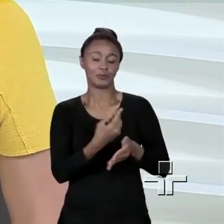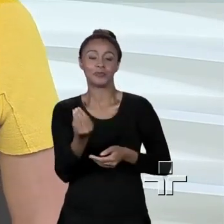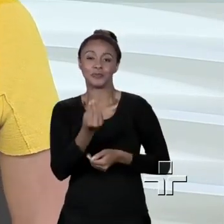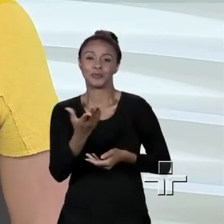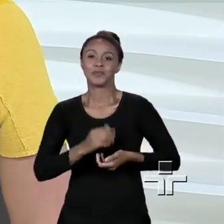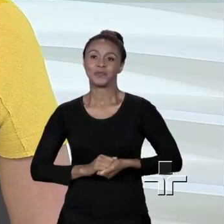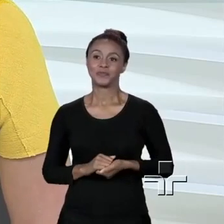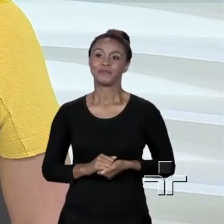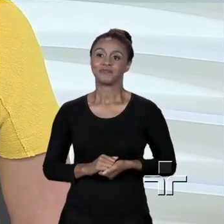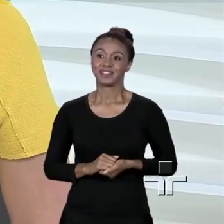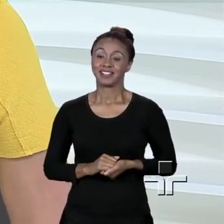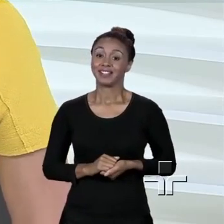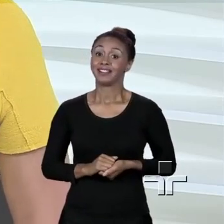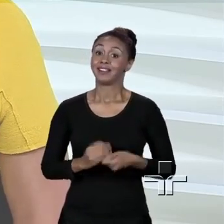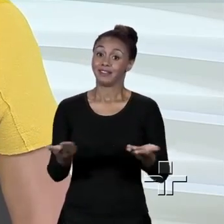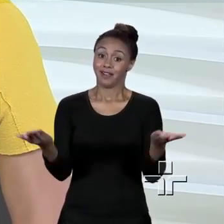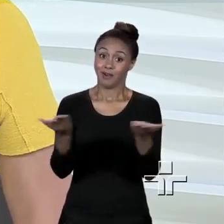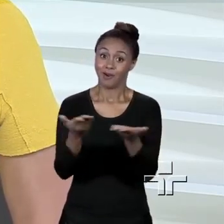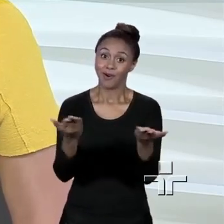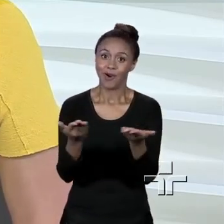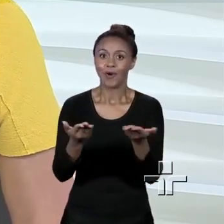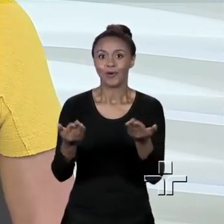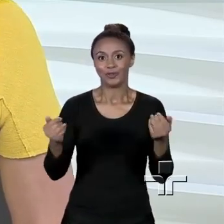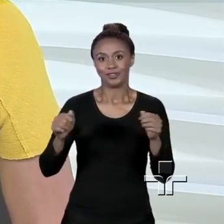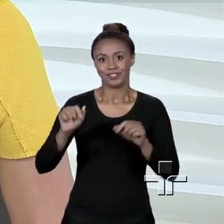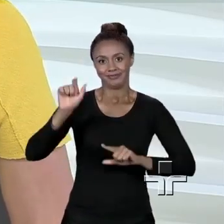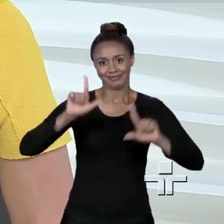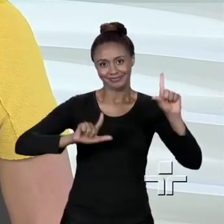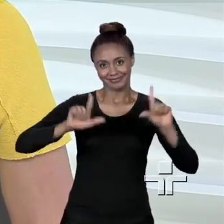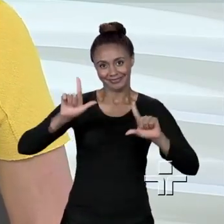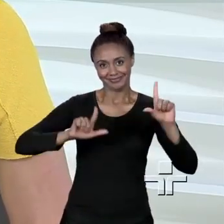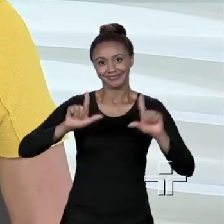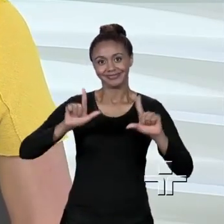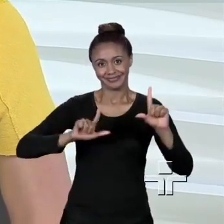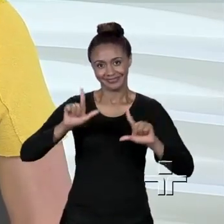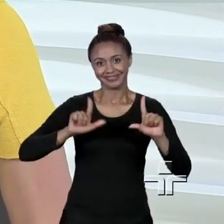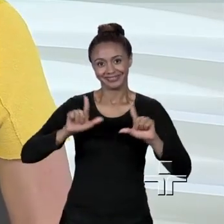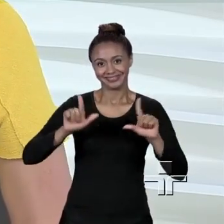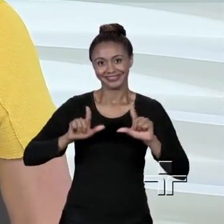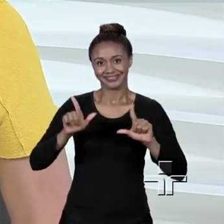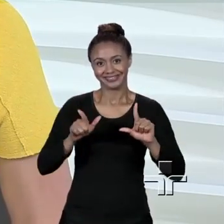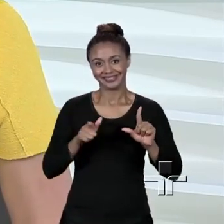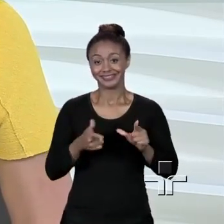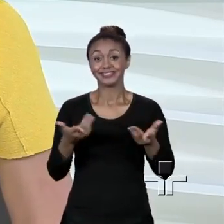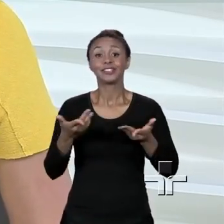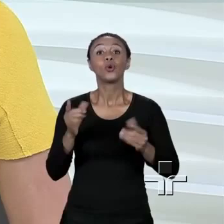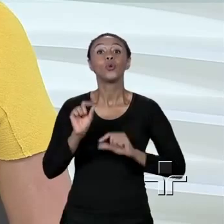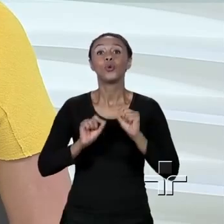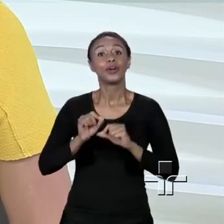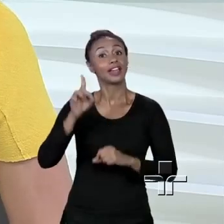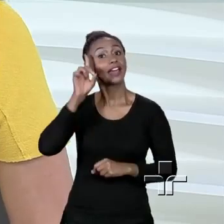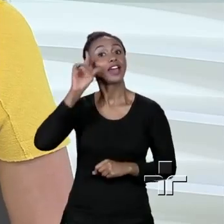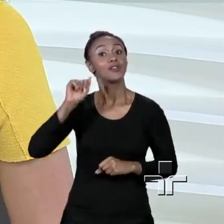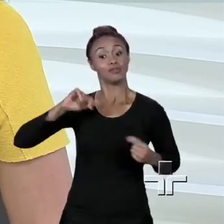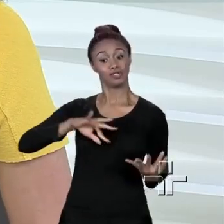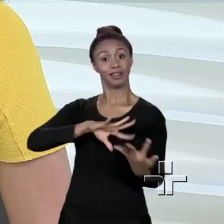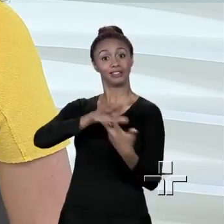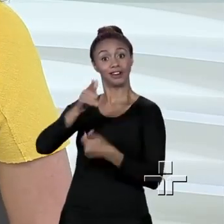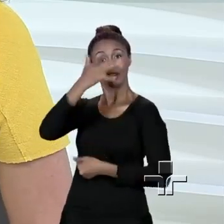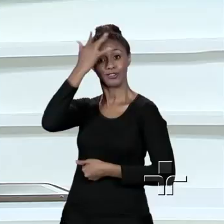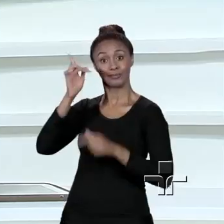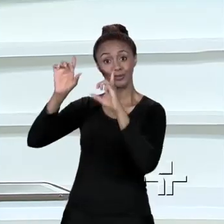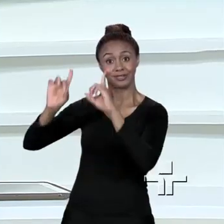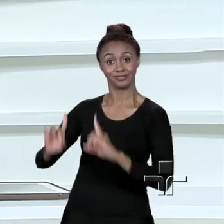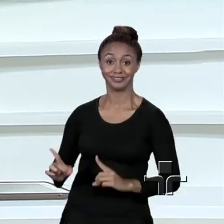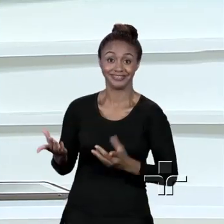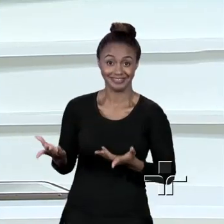hoje, né, o momento em que esse programa está sendo transmitido é o Dia Internacional da Pessoa com Deficiência, 3 de